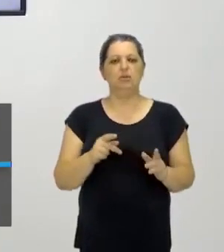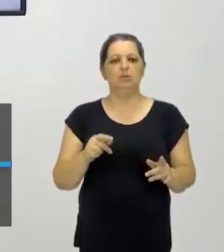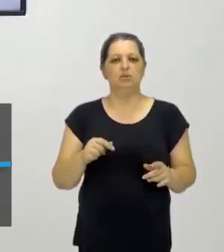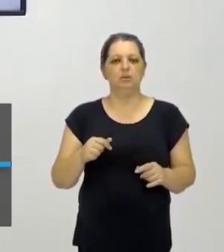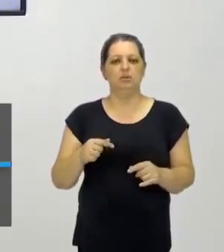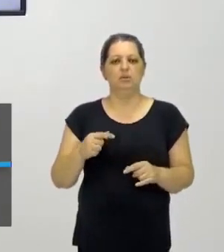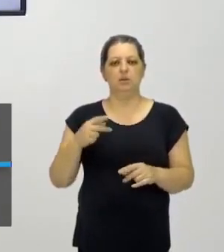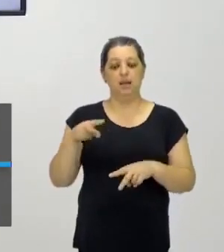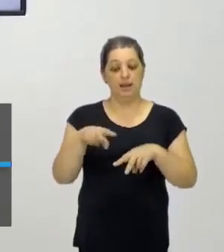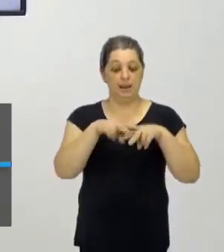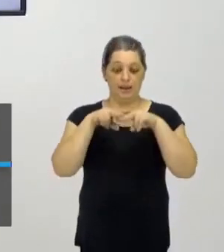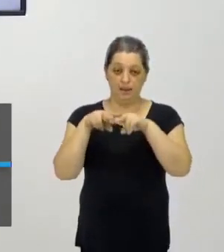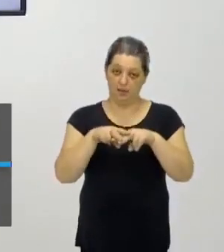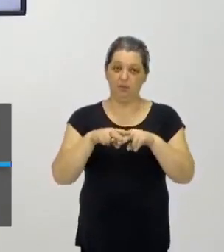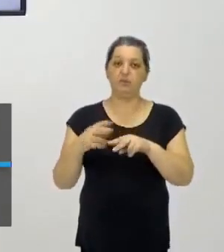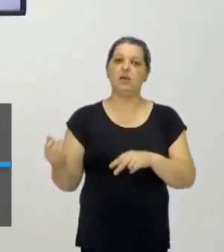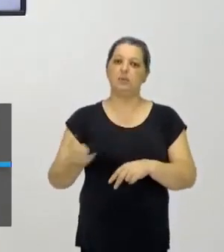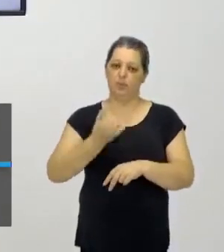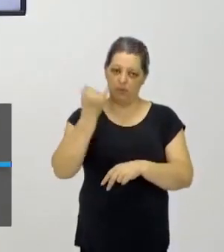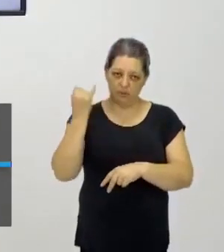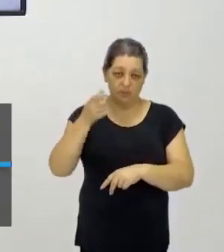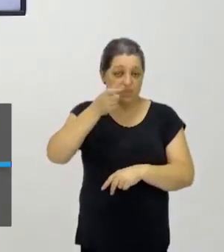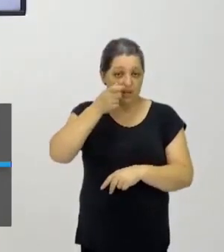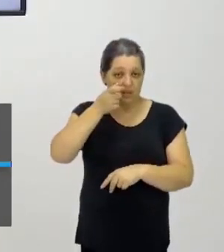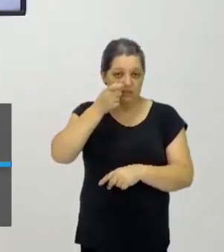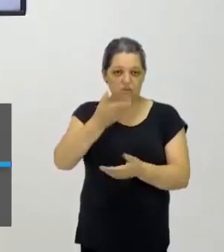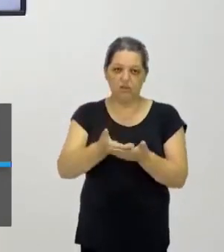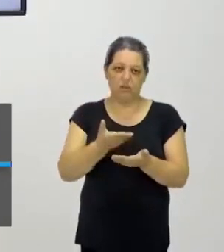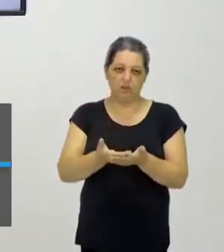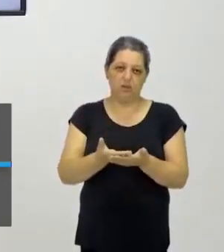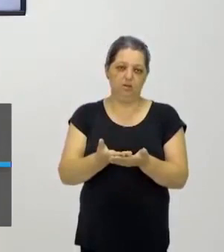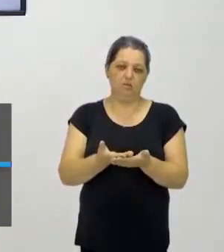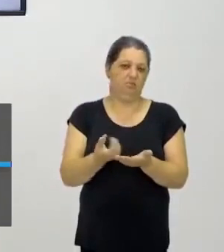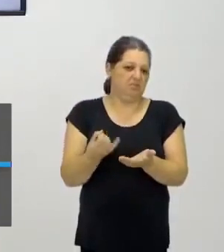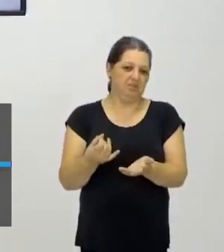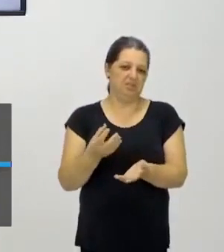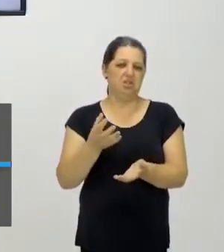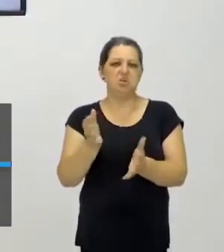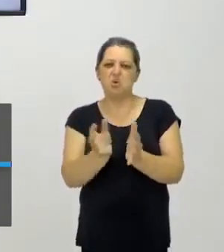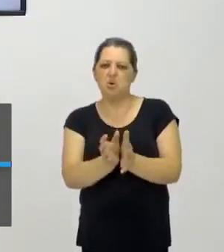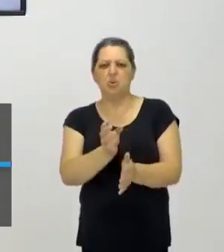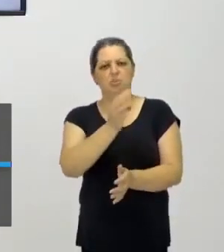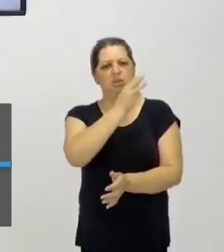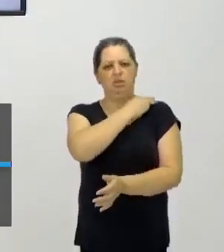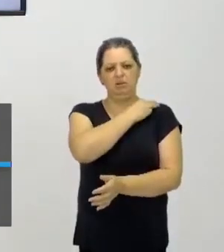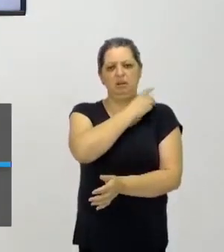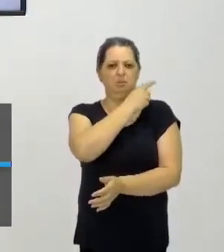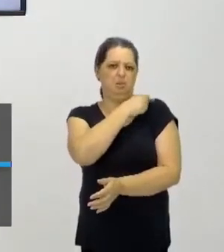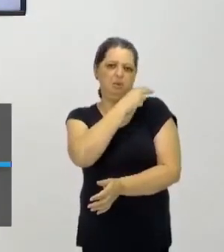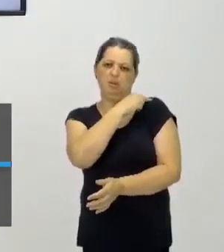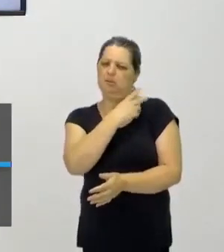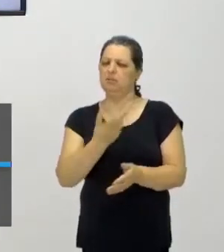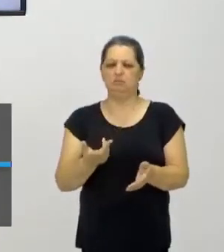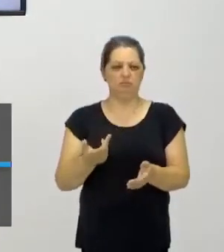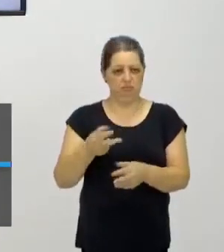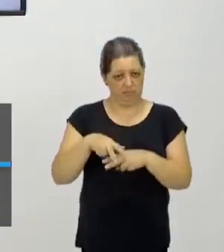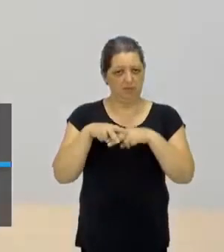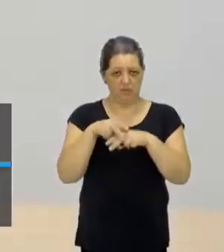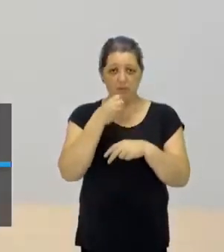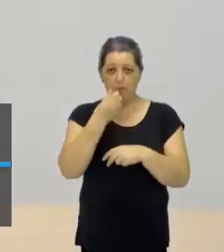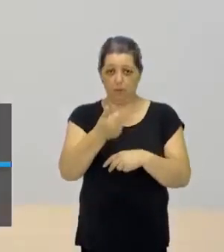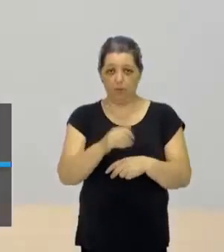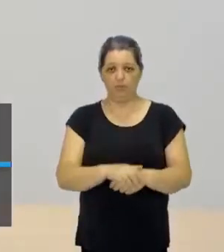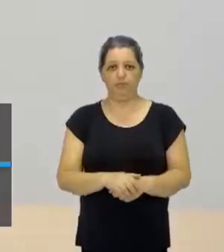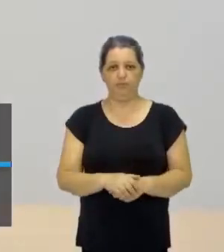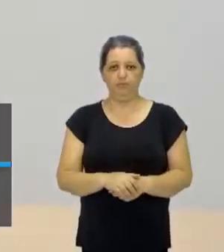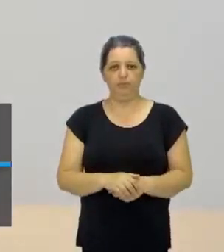gente revisar, né, e assistir essas aulas. Não importa que não é do terceiro, que não é do segundo, que é do primeiro. Vai lá, revisar sempre é bom, não é não?